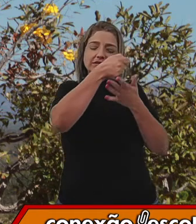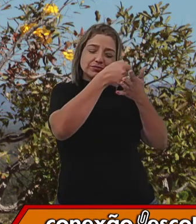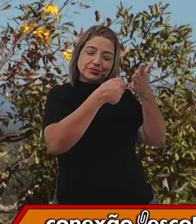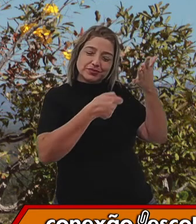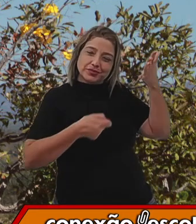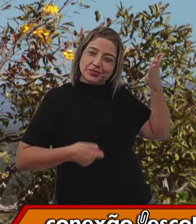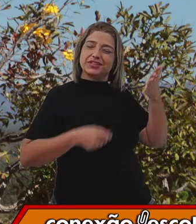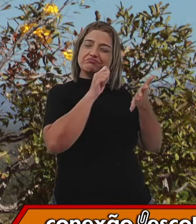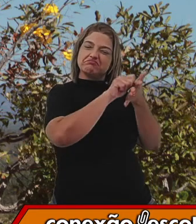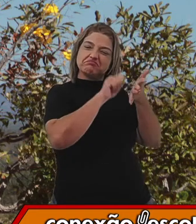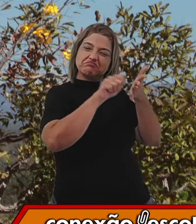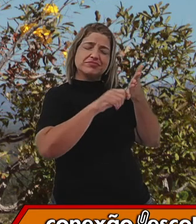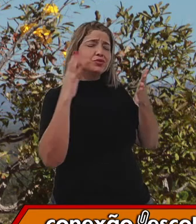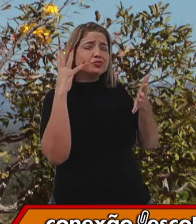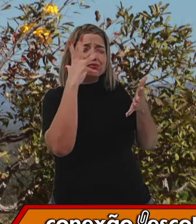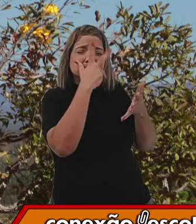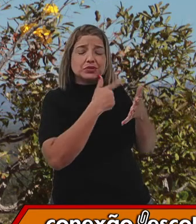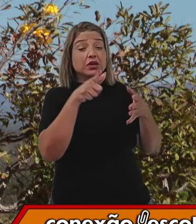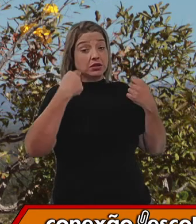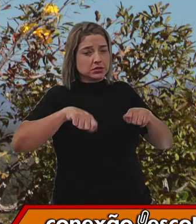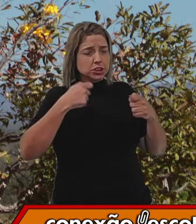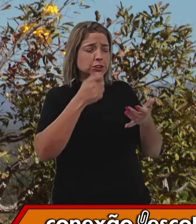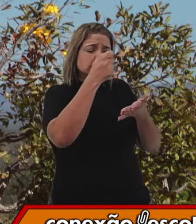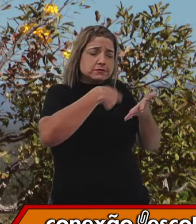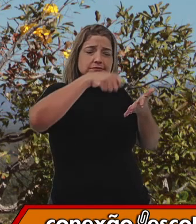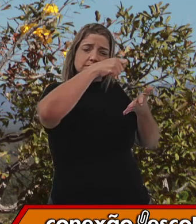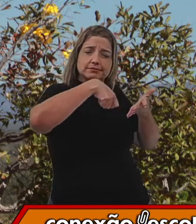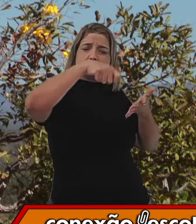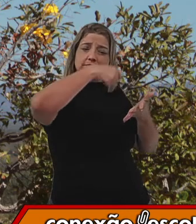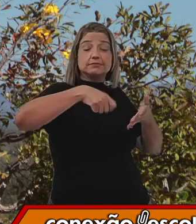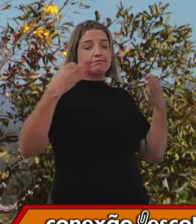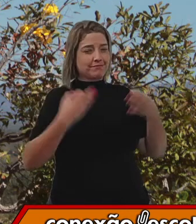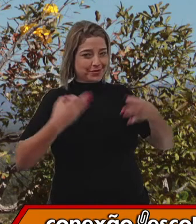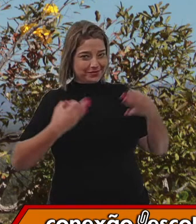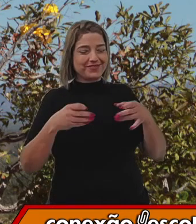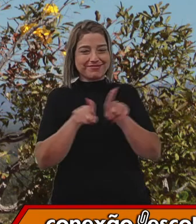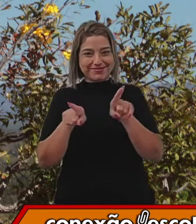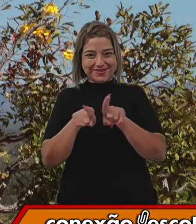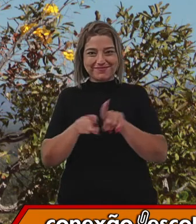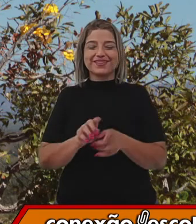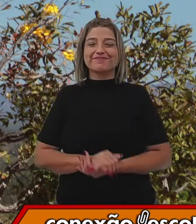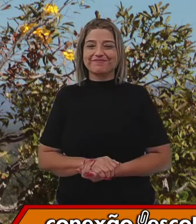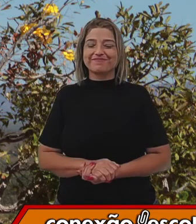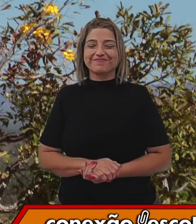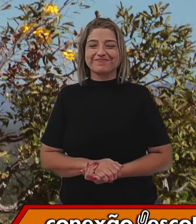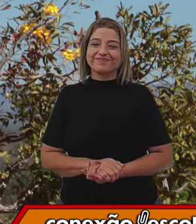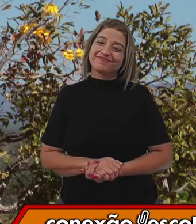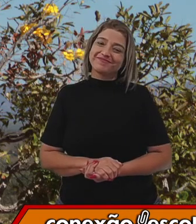caderno, buscando sempre caprichar na escrita, na sua letra, ok? E, moçada,